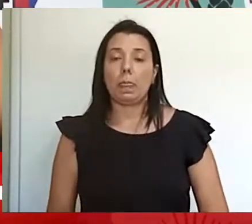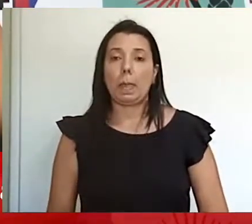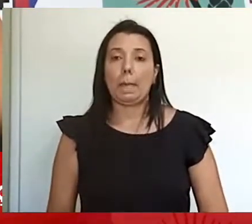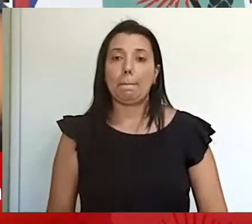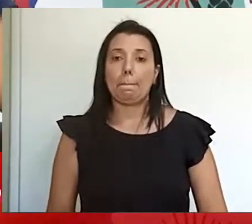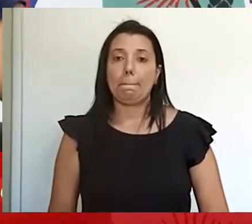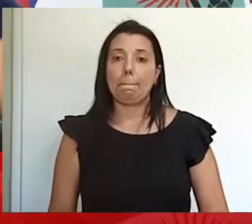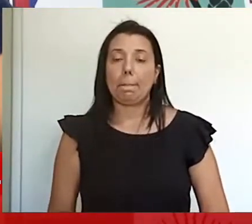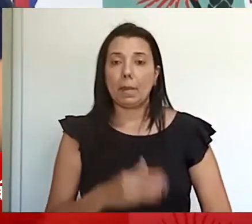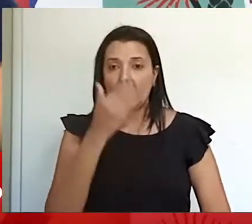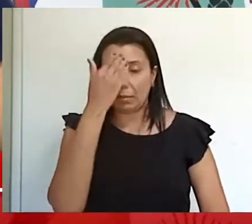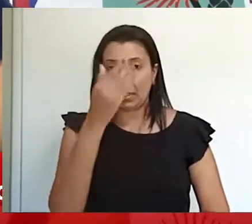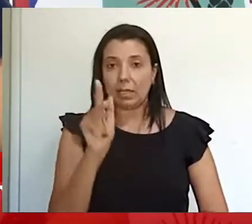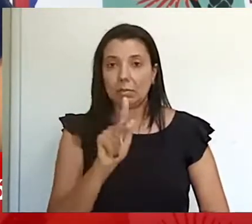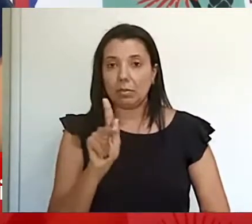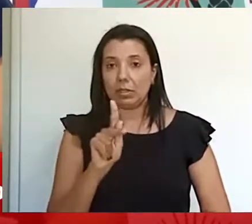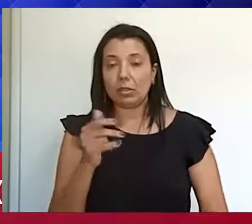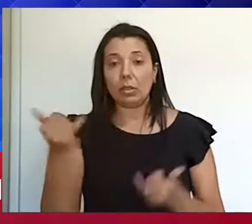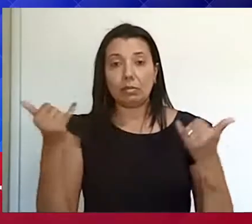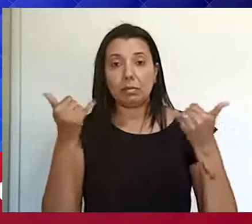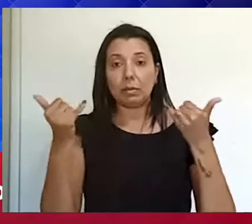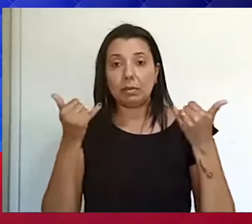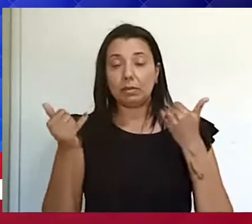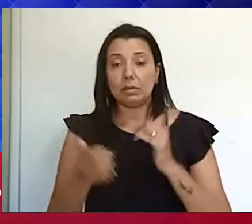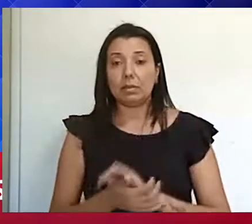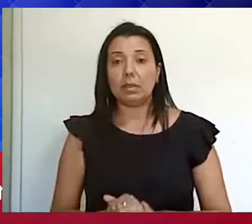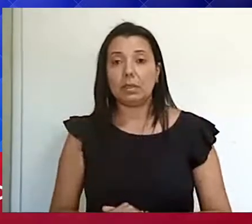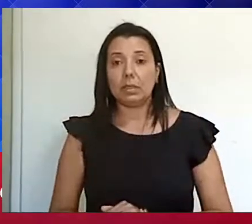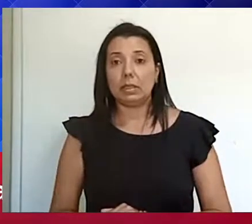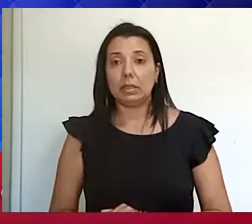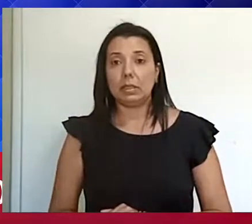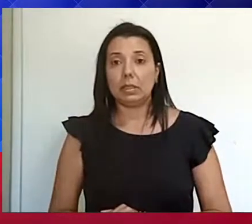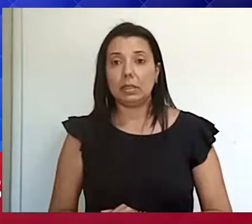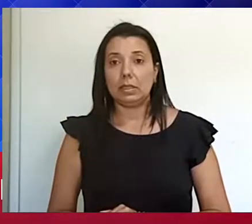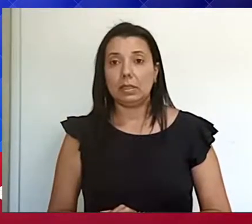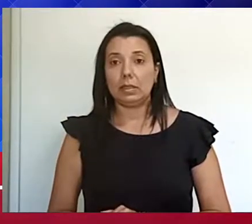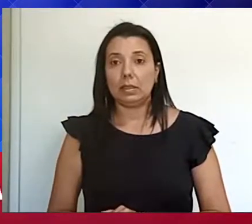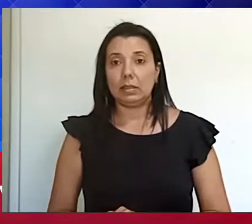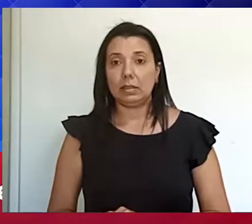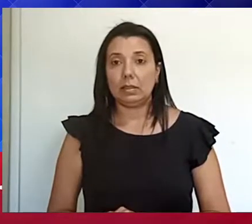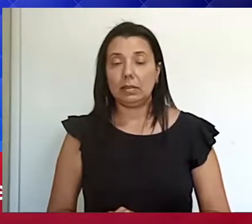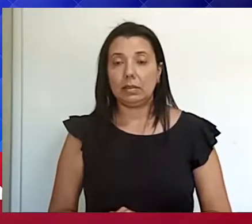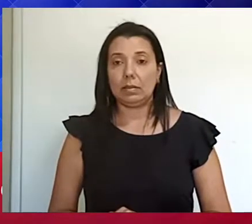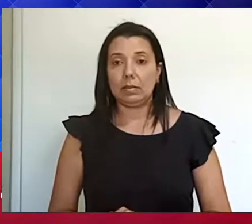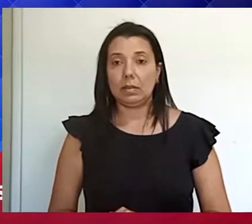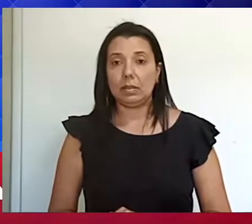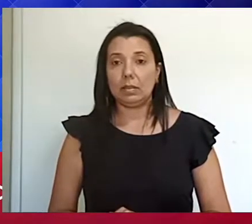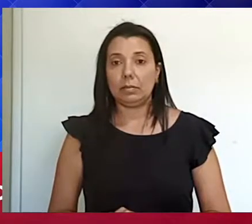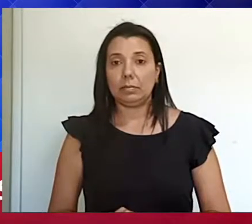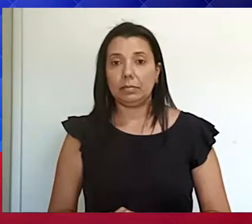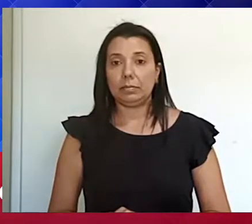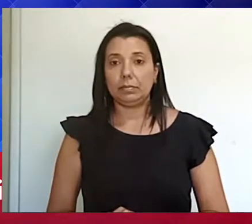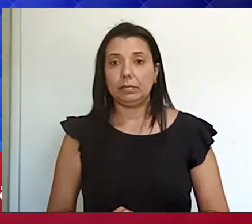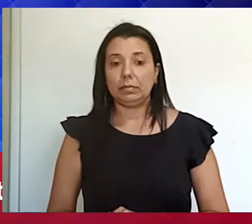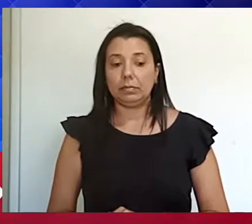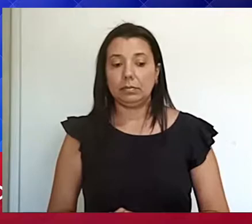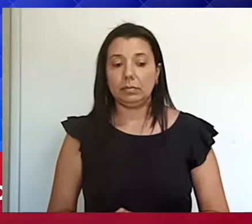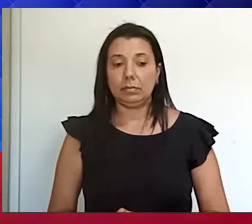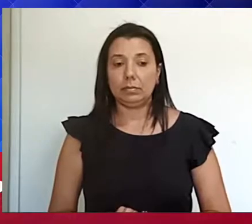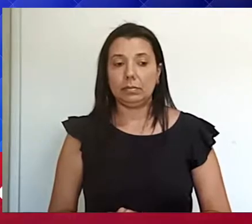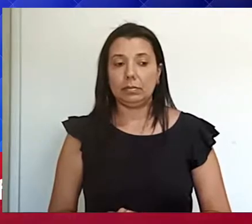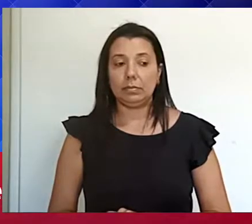Obrigada, professora, pelas informações. Não sei se entendeu, mas Sim. Eu me empolgo demais e já